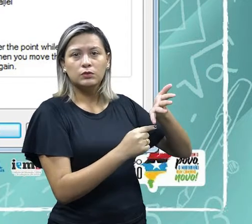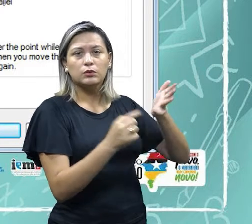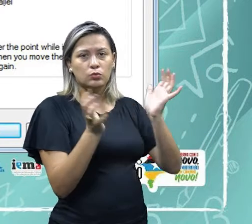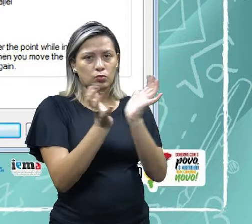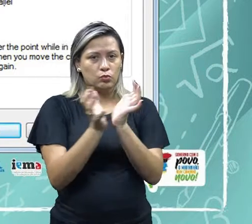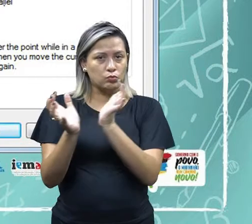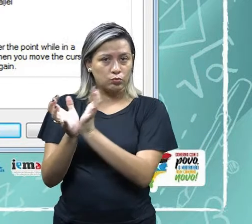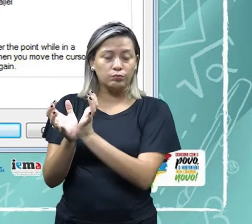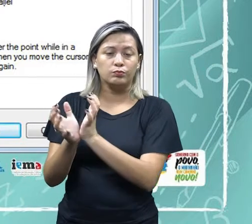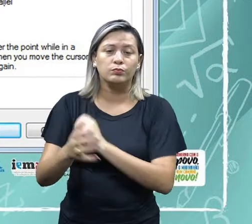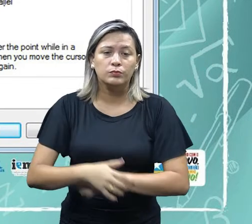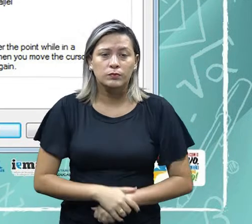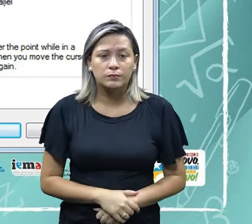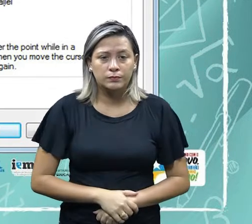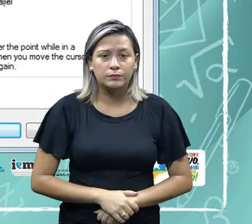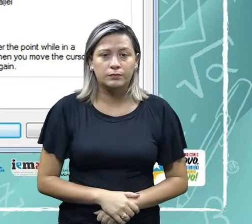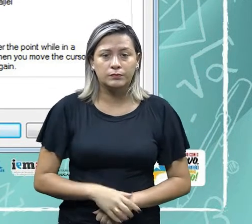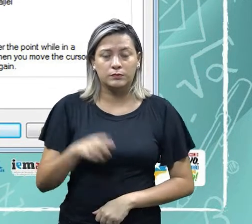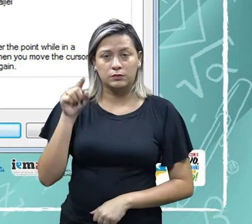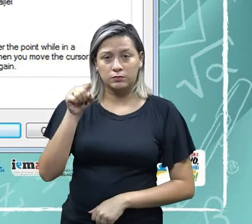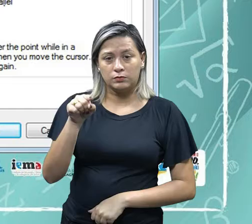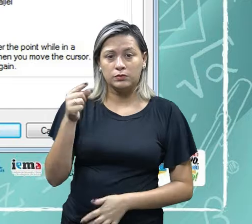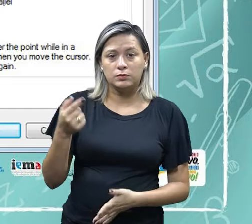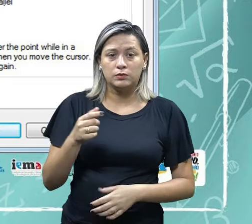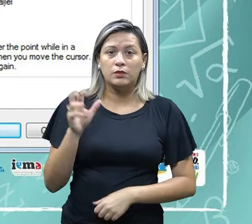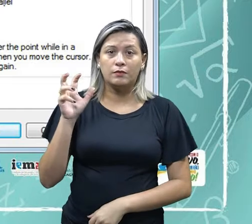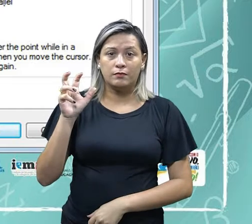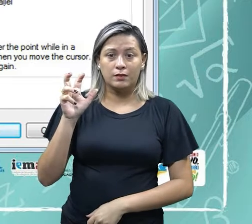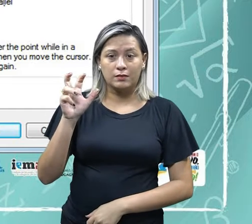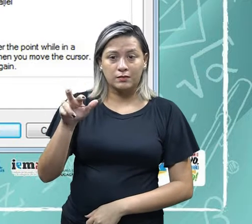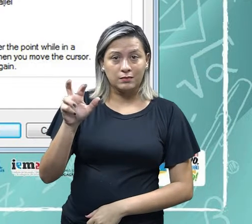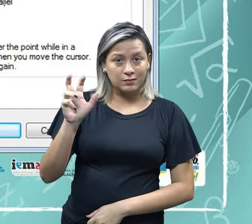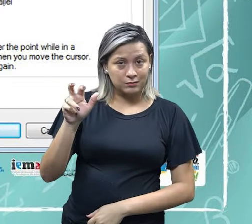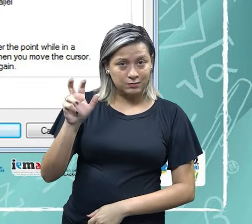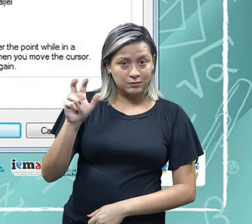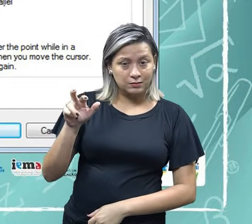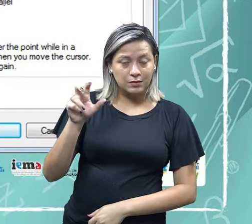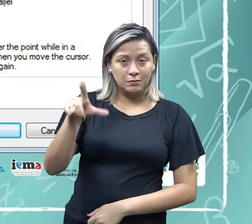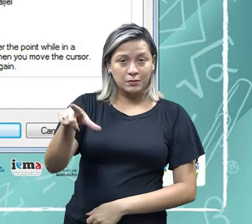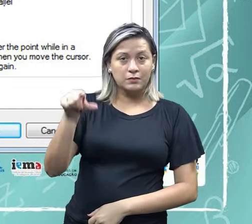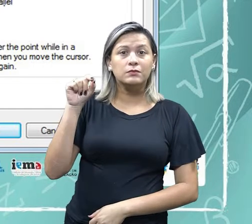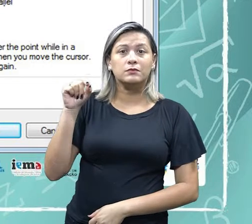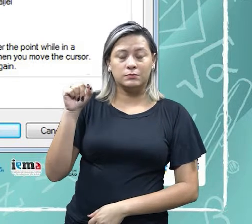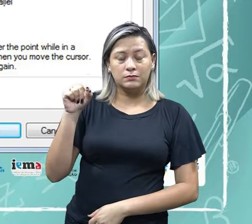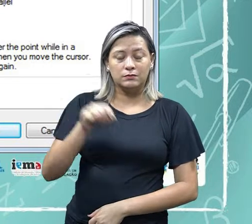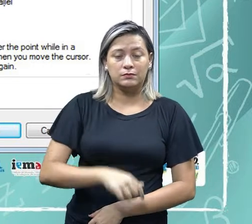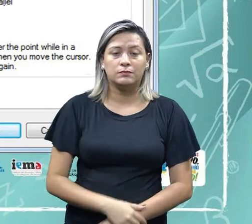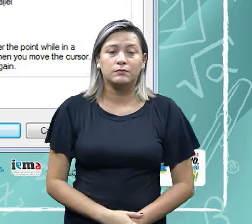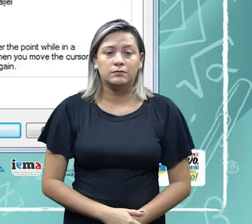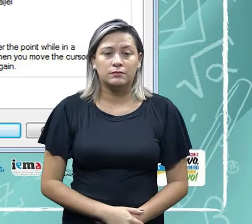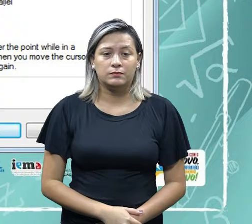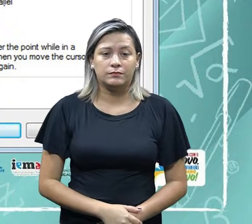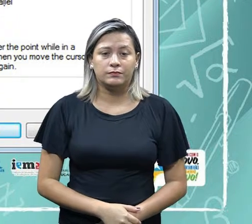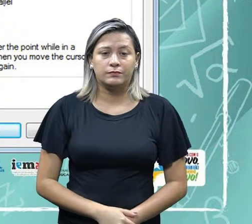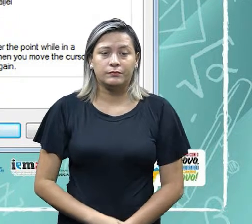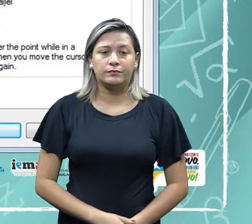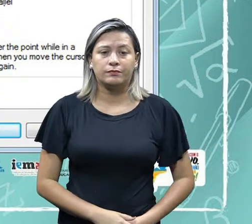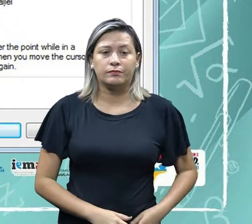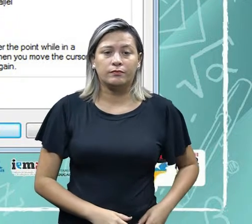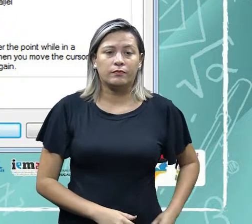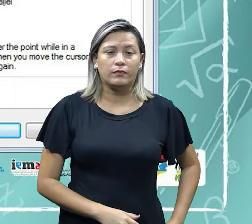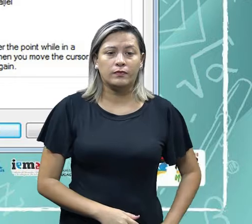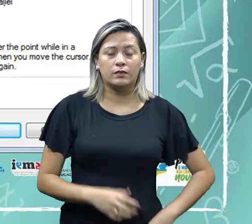grupos, que são esses que você vai acessar para poder selecionar as opções, as